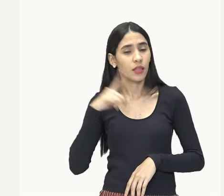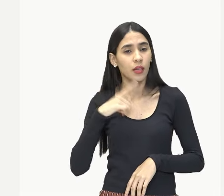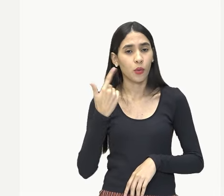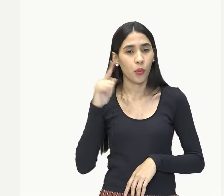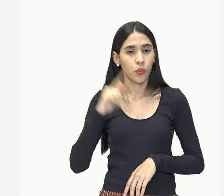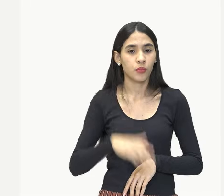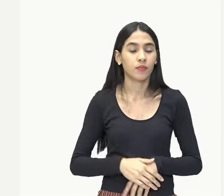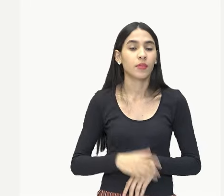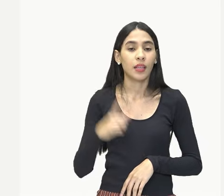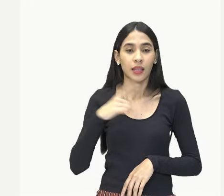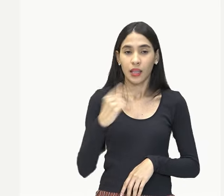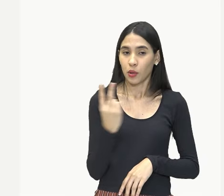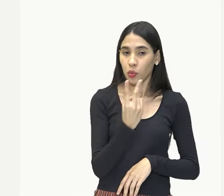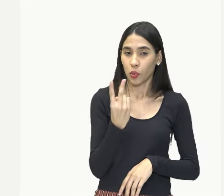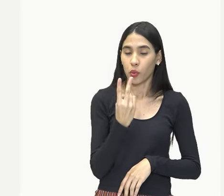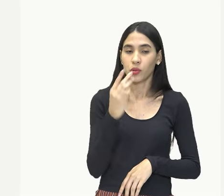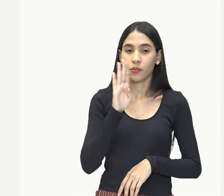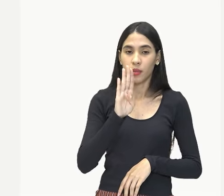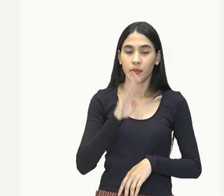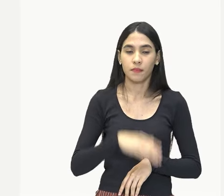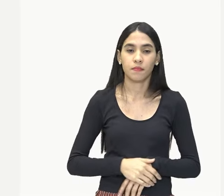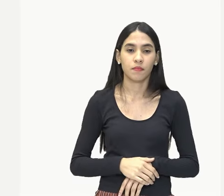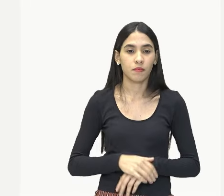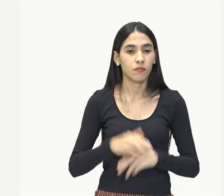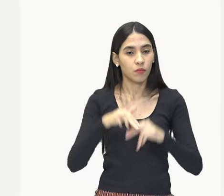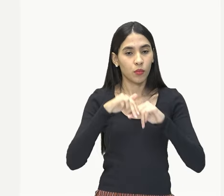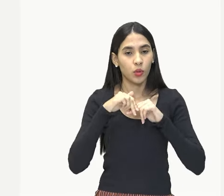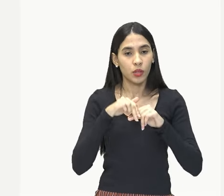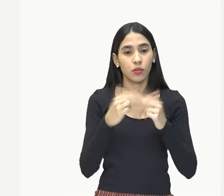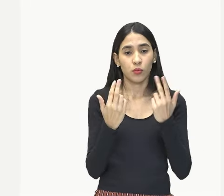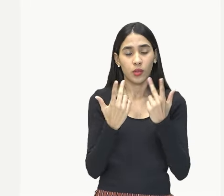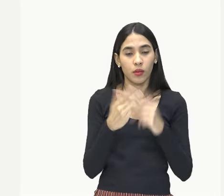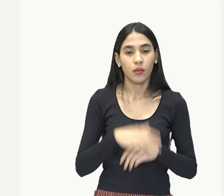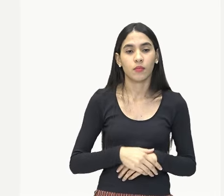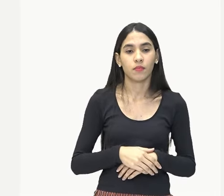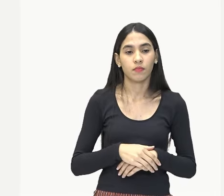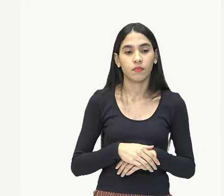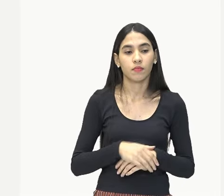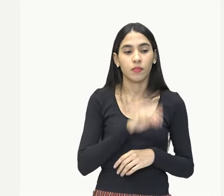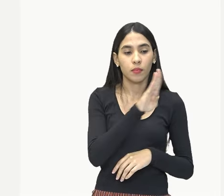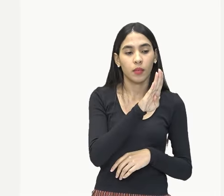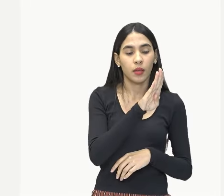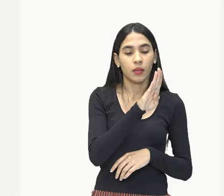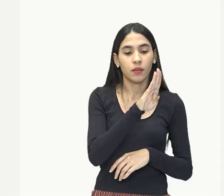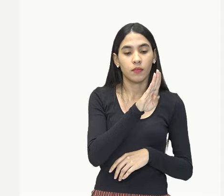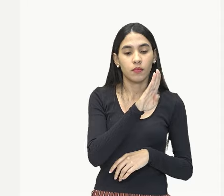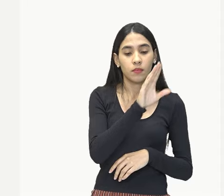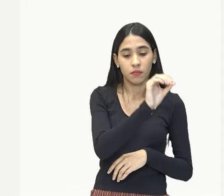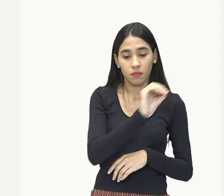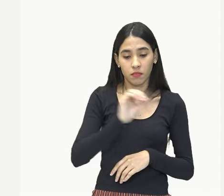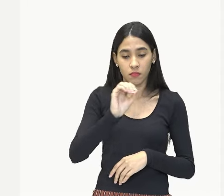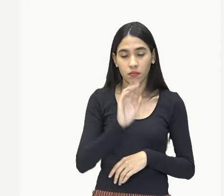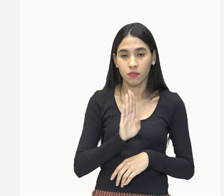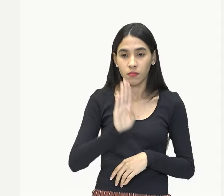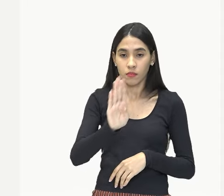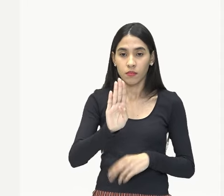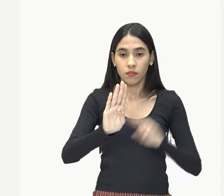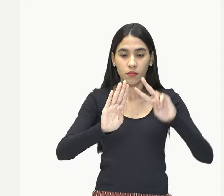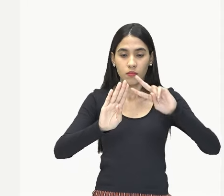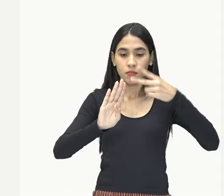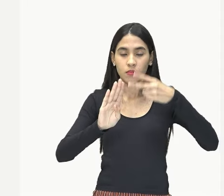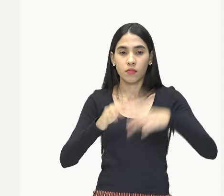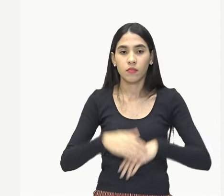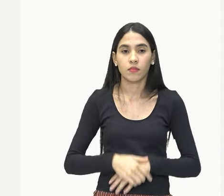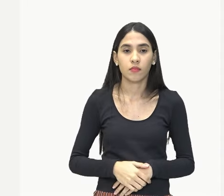outro? Apareceram dois. Como eles são iguais, eu vou repetir e vou somar os